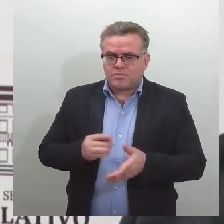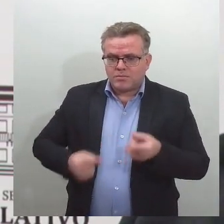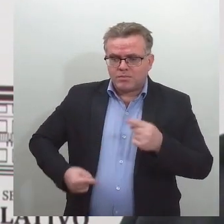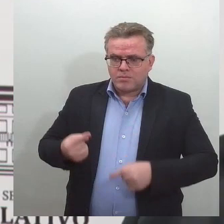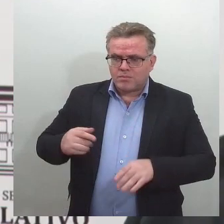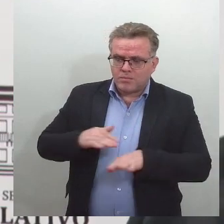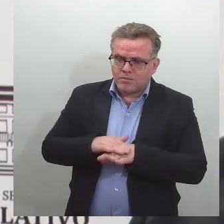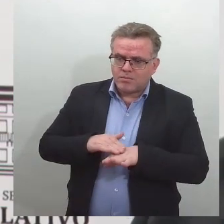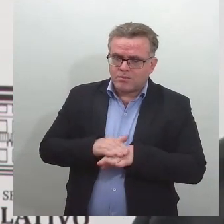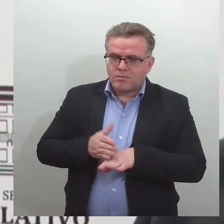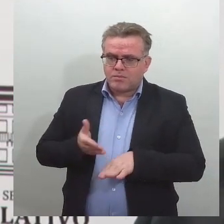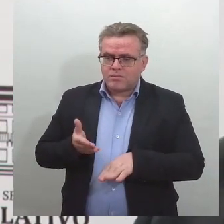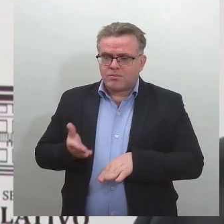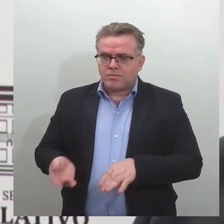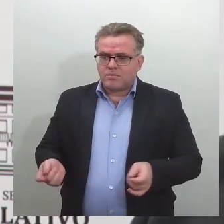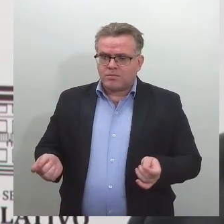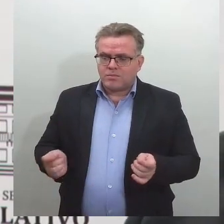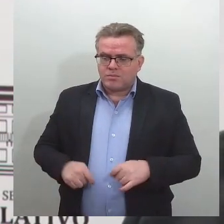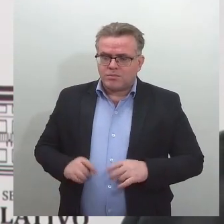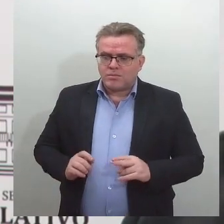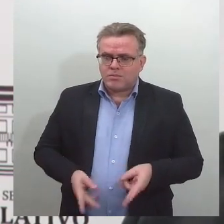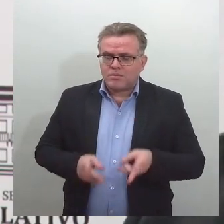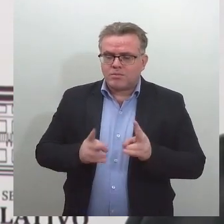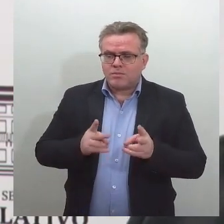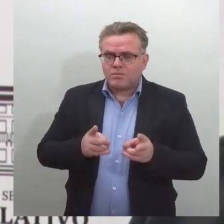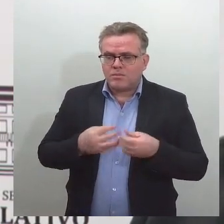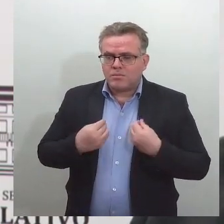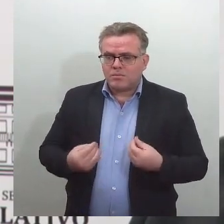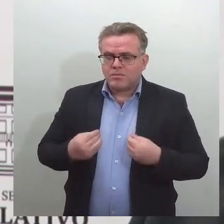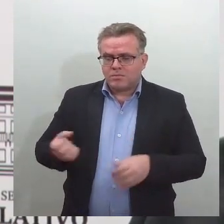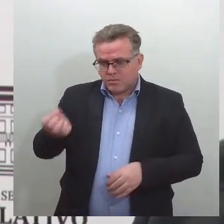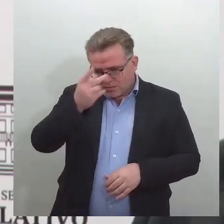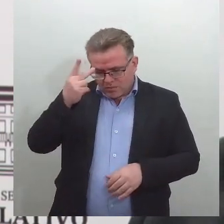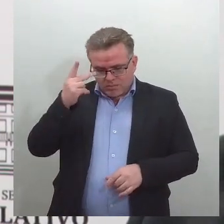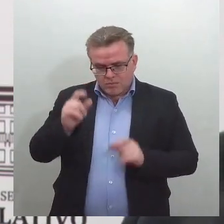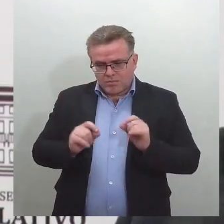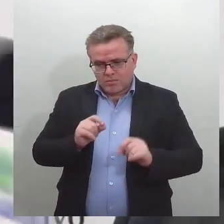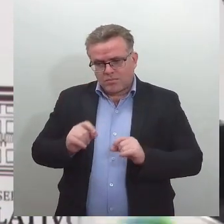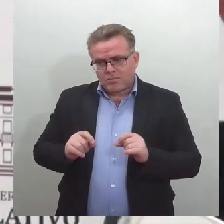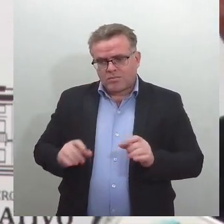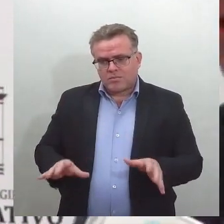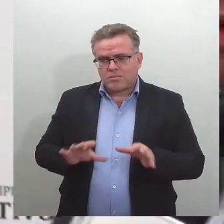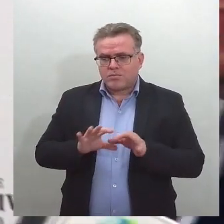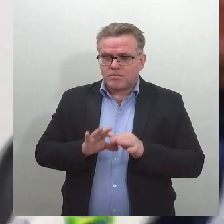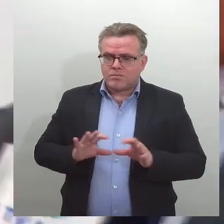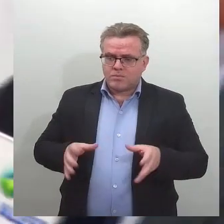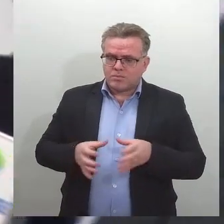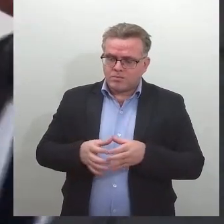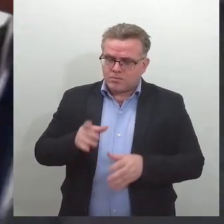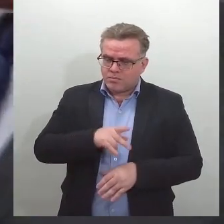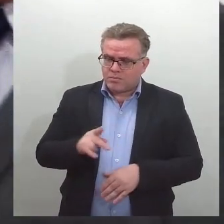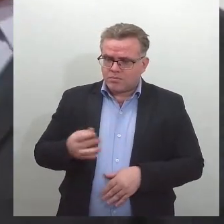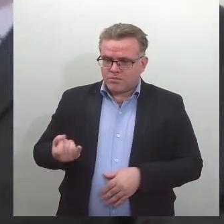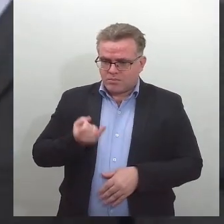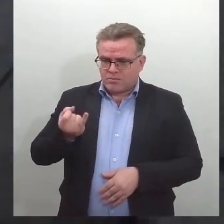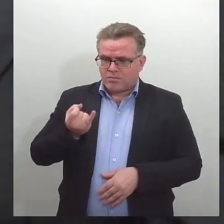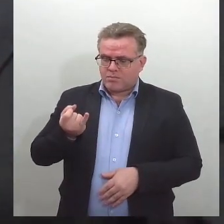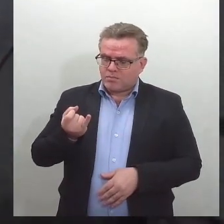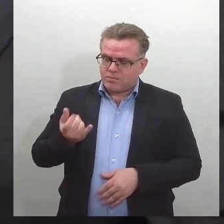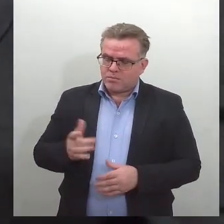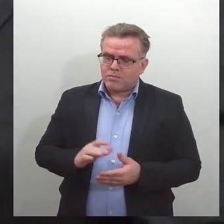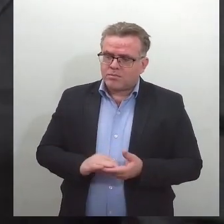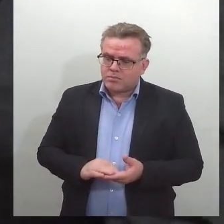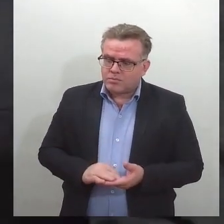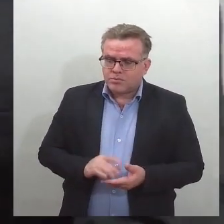né, do prefeito da Barra, com essa categoria tão importante para o município. Deputada, a senhora também falou e solicitou ao governo do